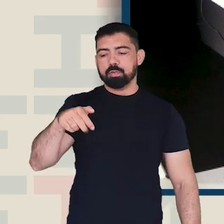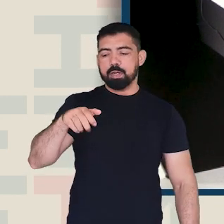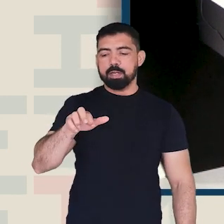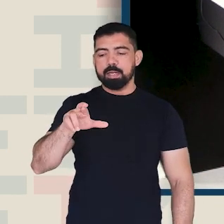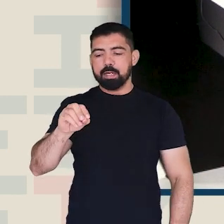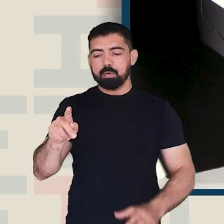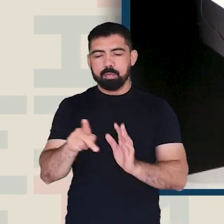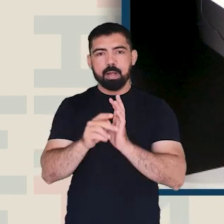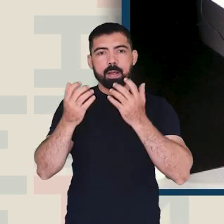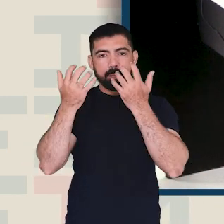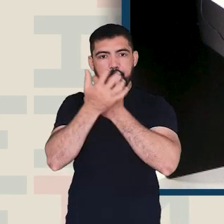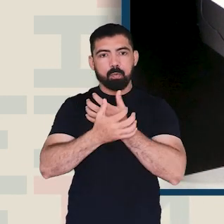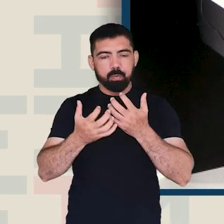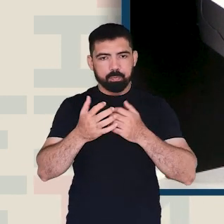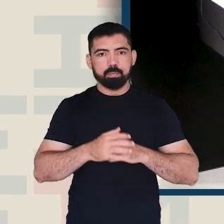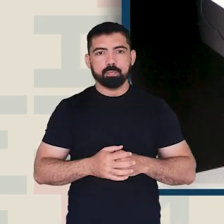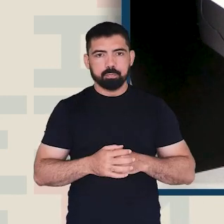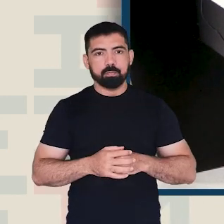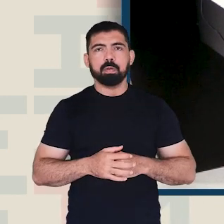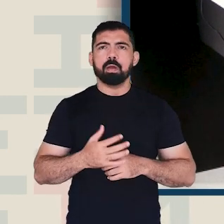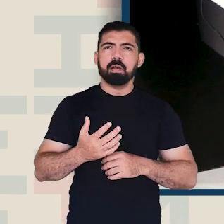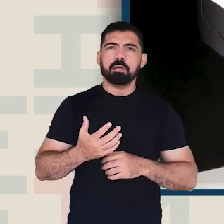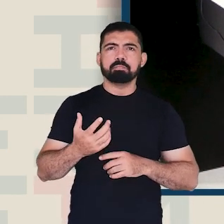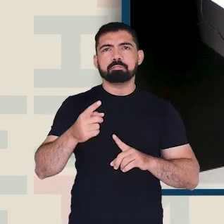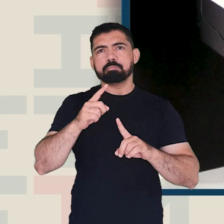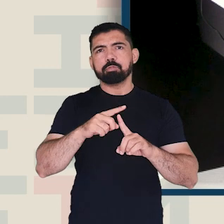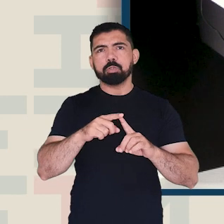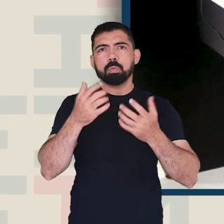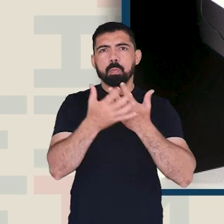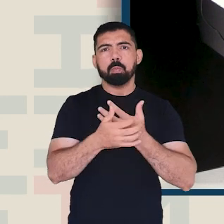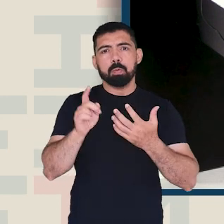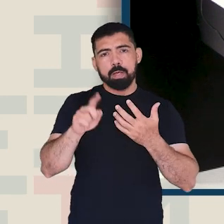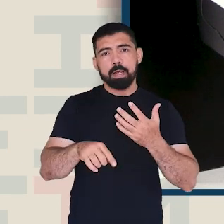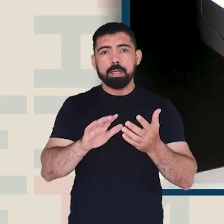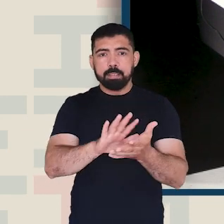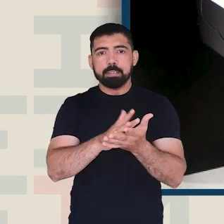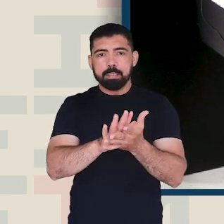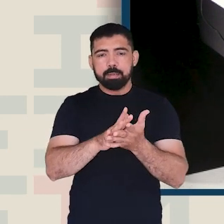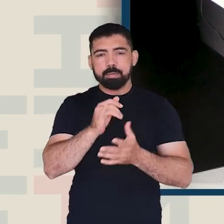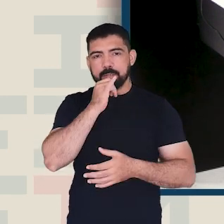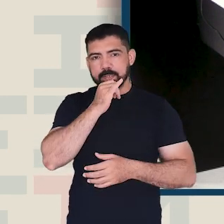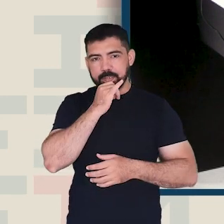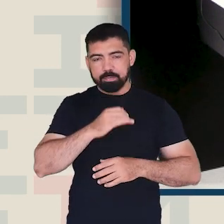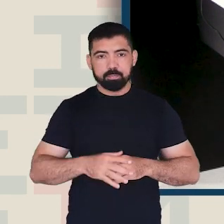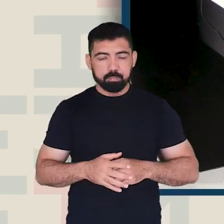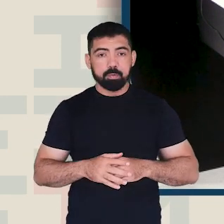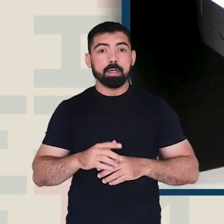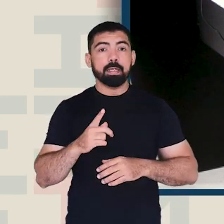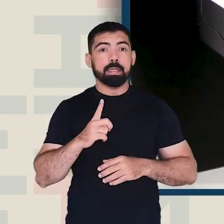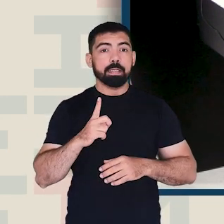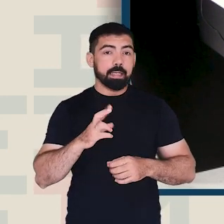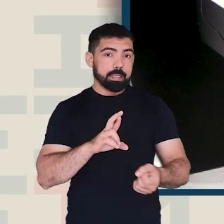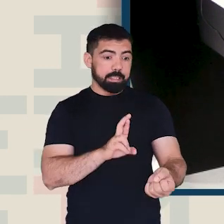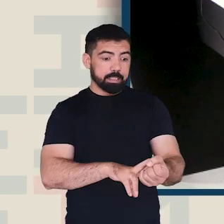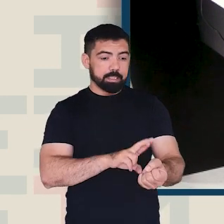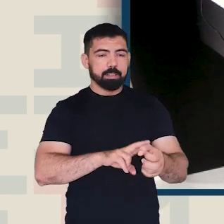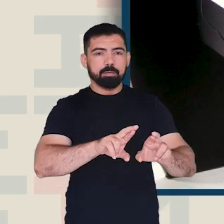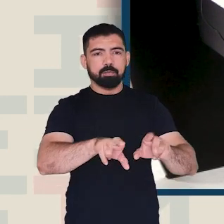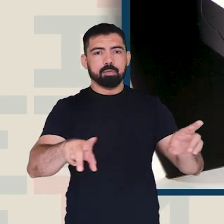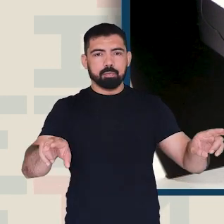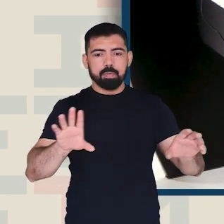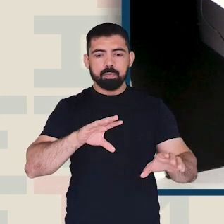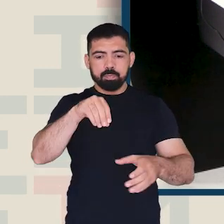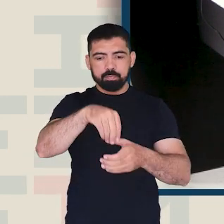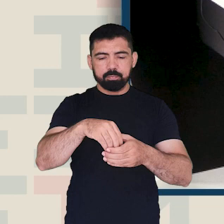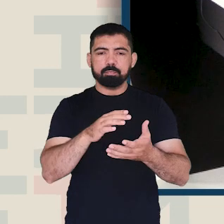mais apropriado? Vamos tocar essa música em samba, então eu estou falando que o gênero dela é samba. Existem várias rítmicas que eu posso